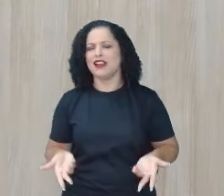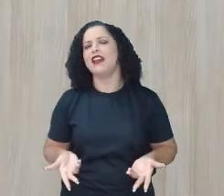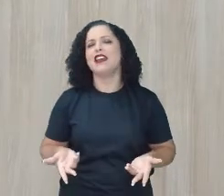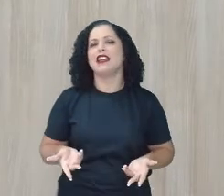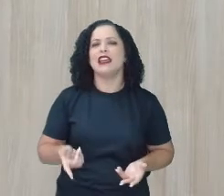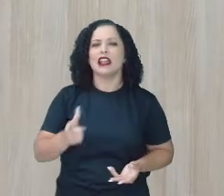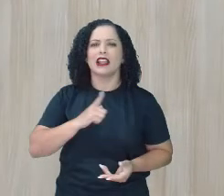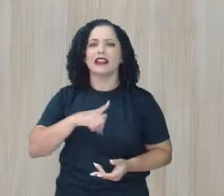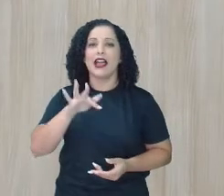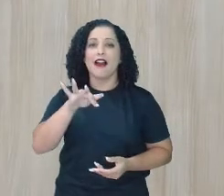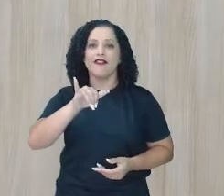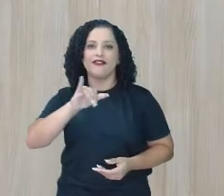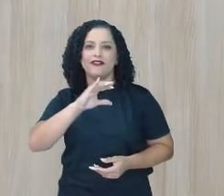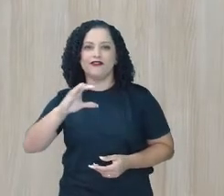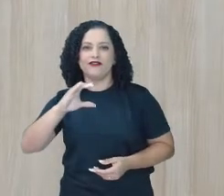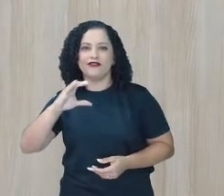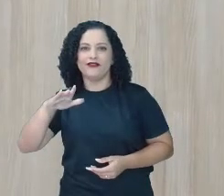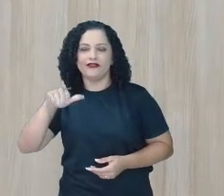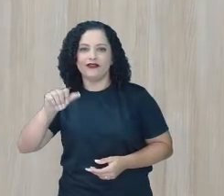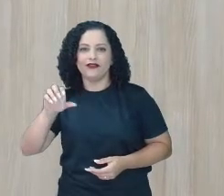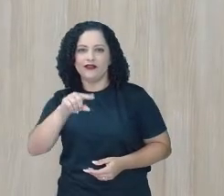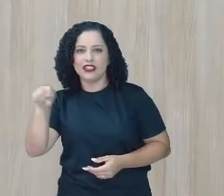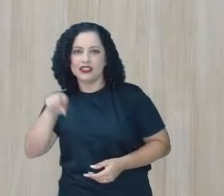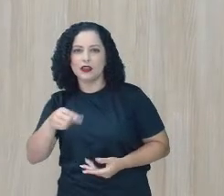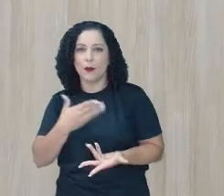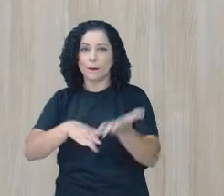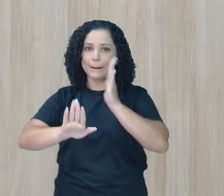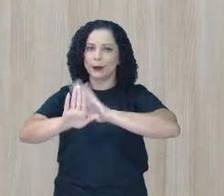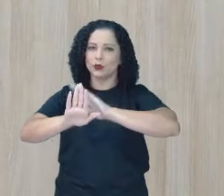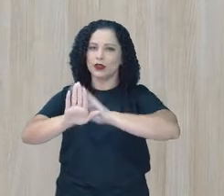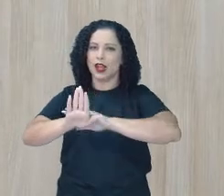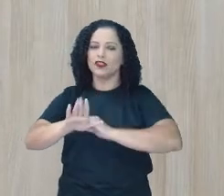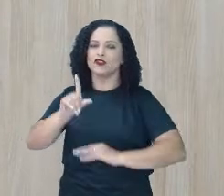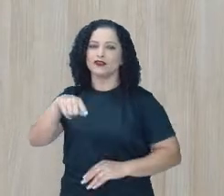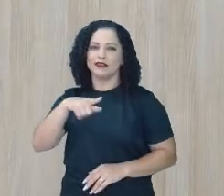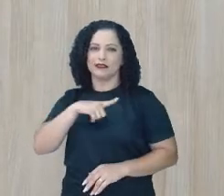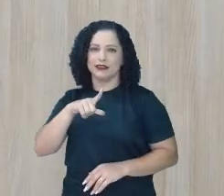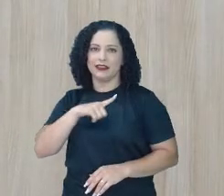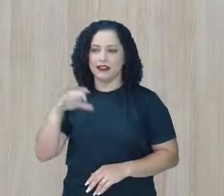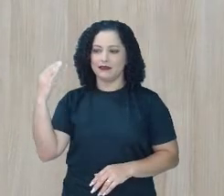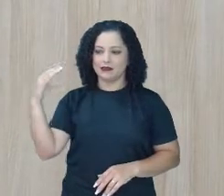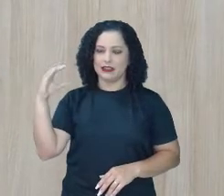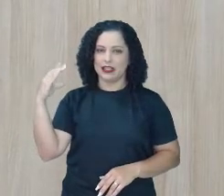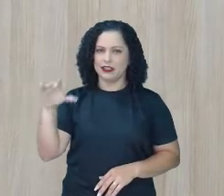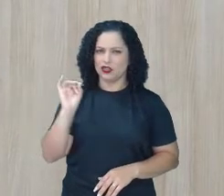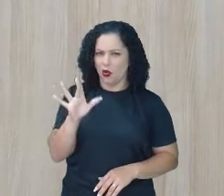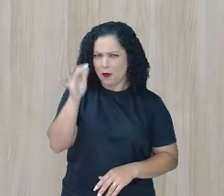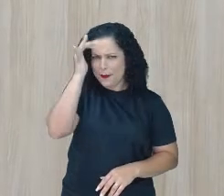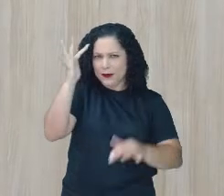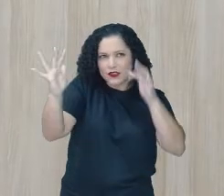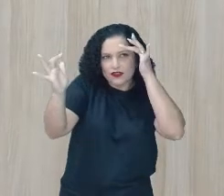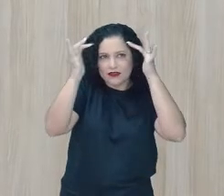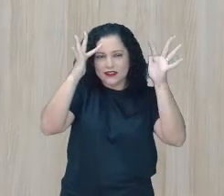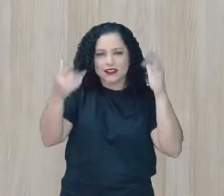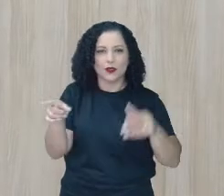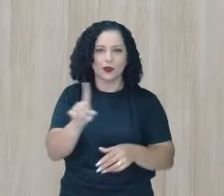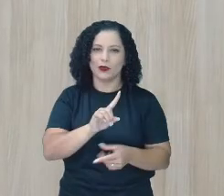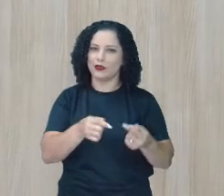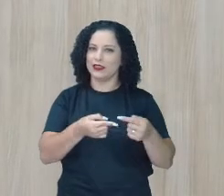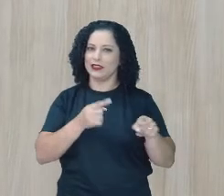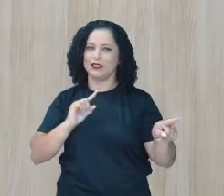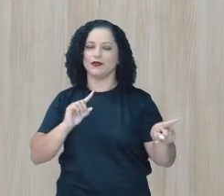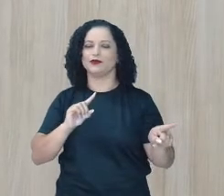esse argumento científico por trás da história, não é apenas imaginativo. A gente viu a diferença